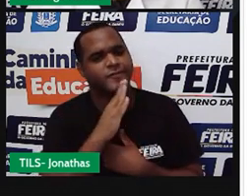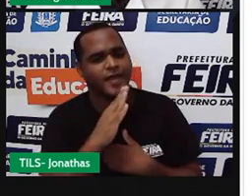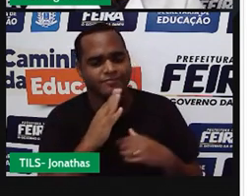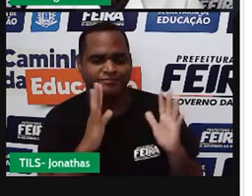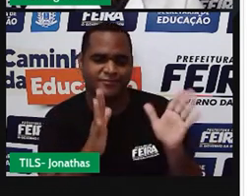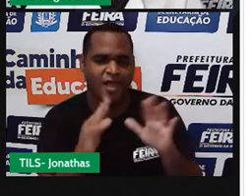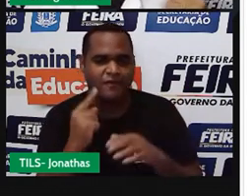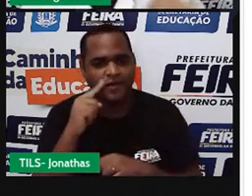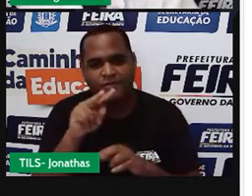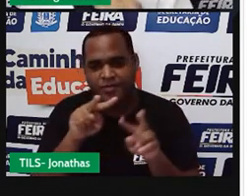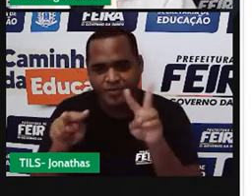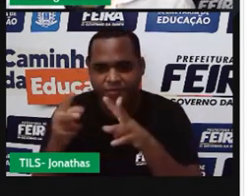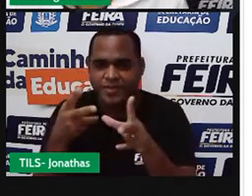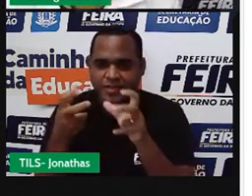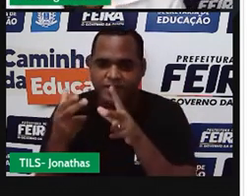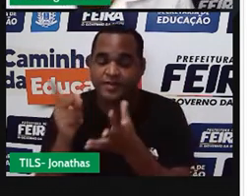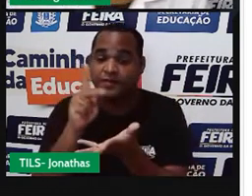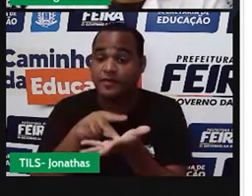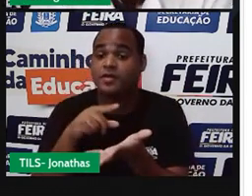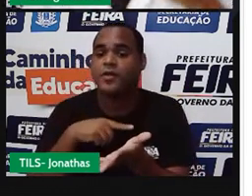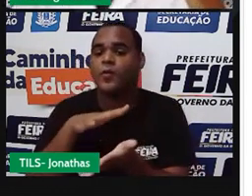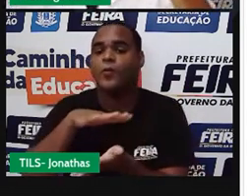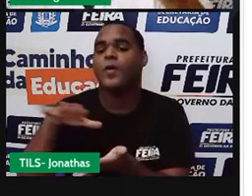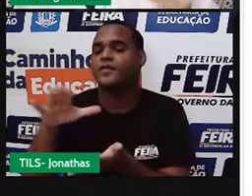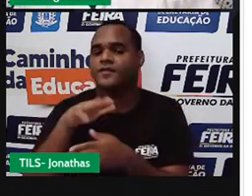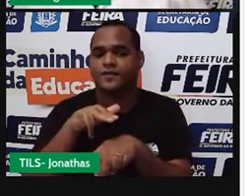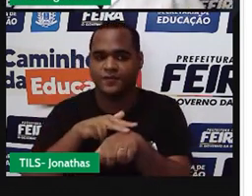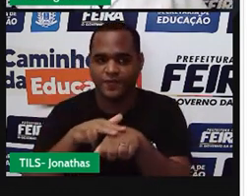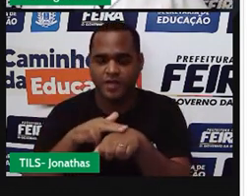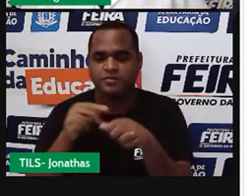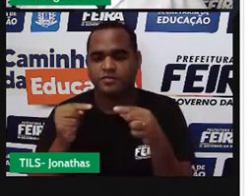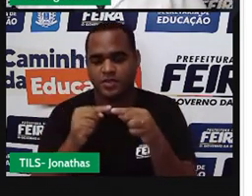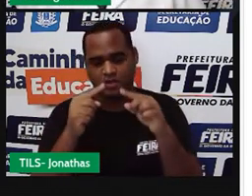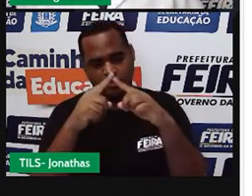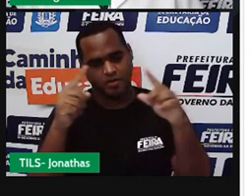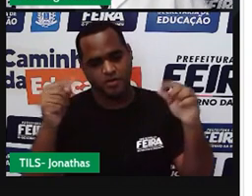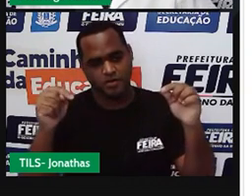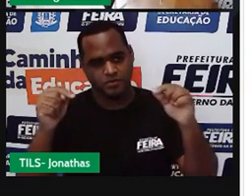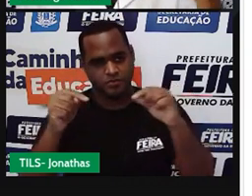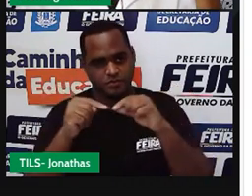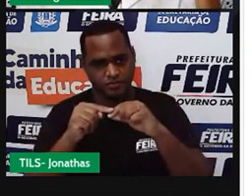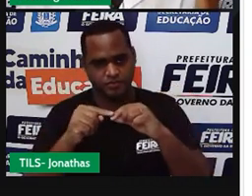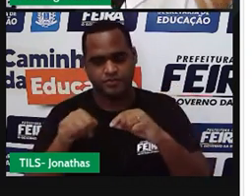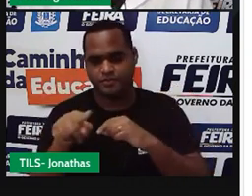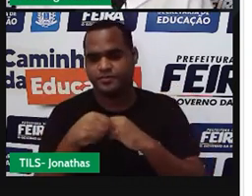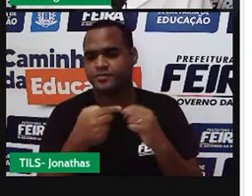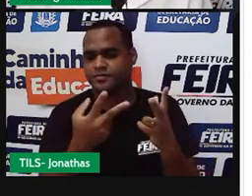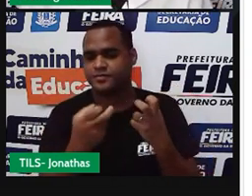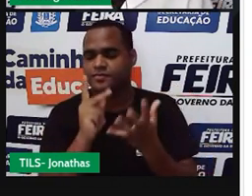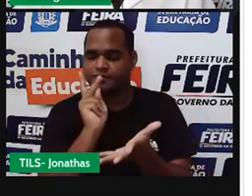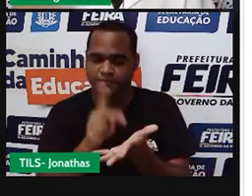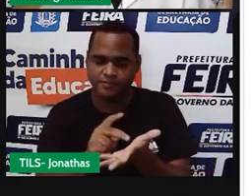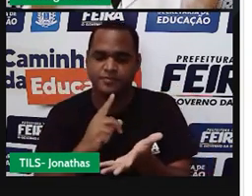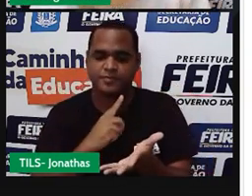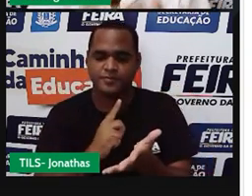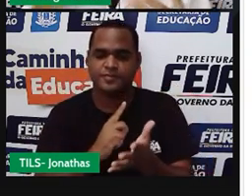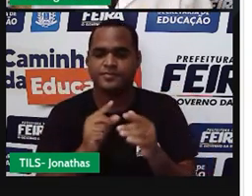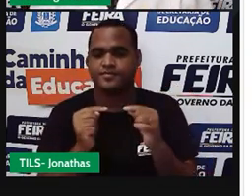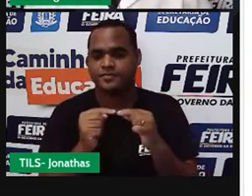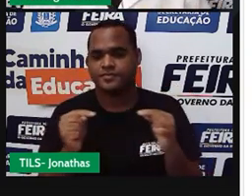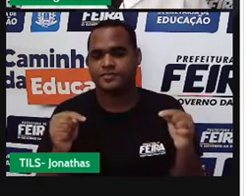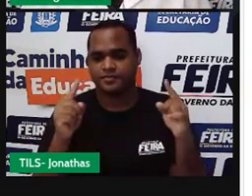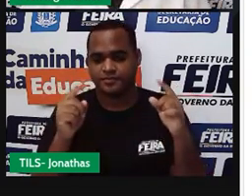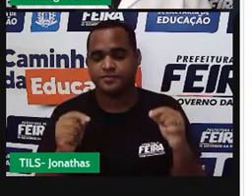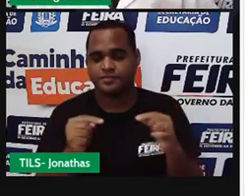né se eu quero a área da parte verde que é um retângulo Eu só preciso do comprimento para